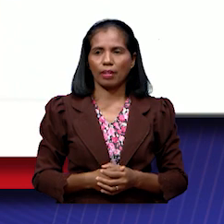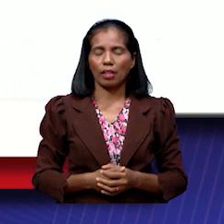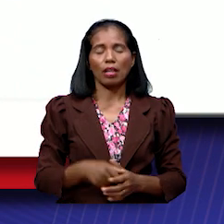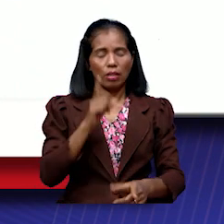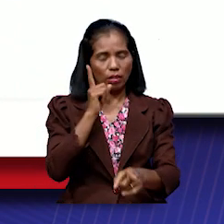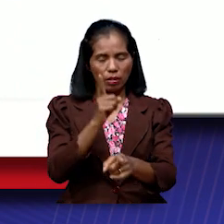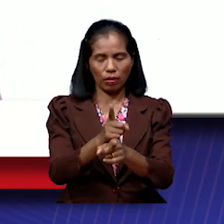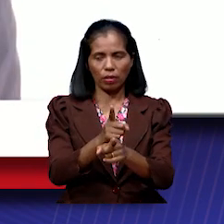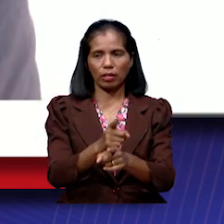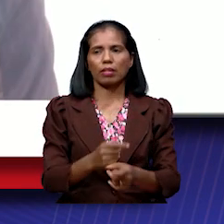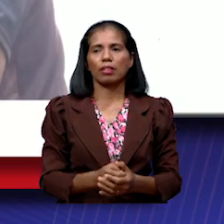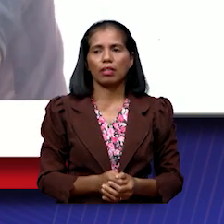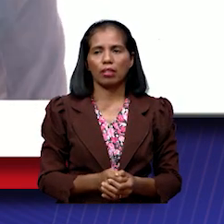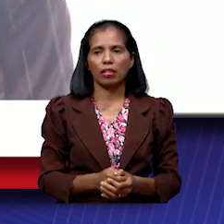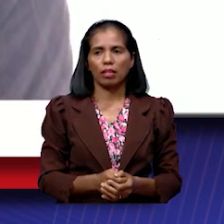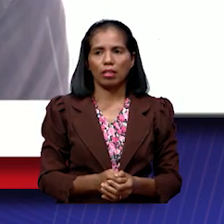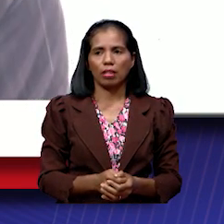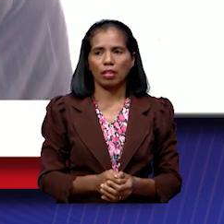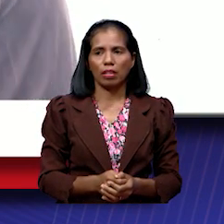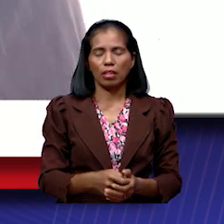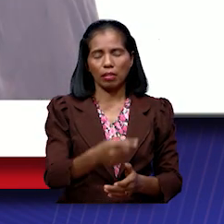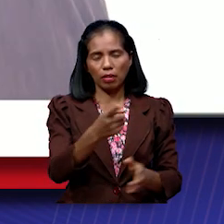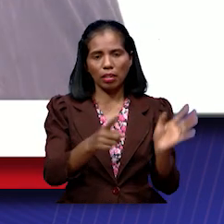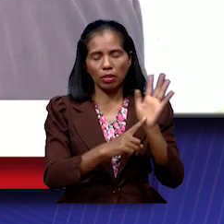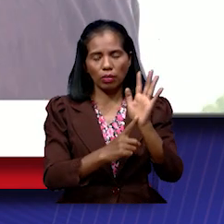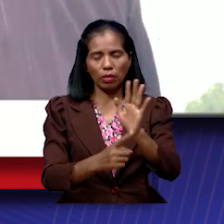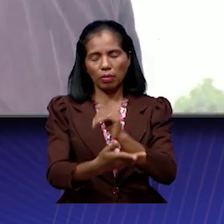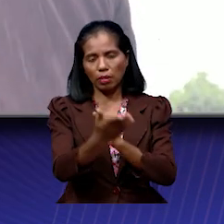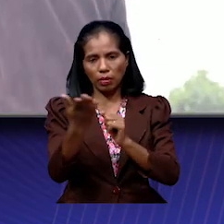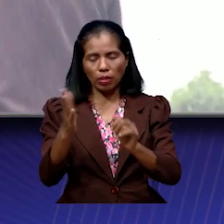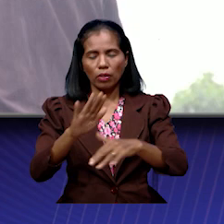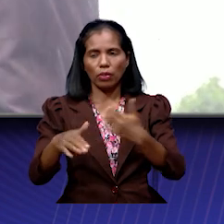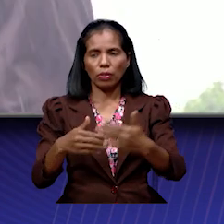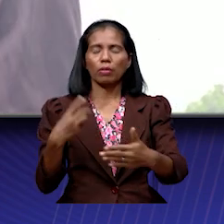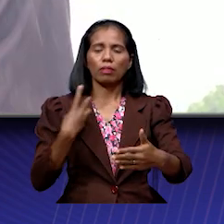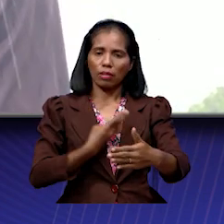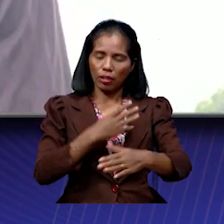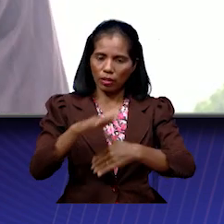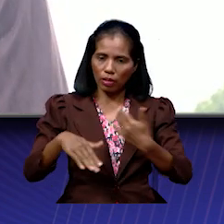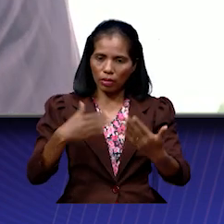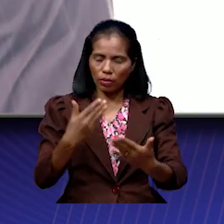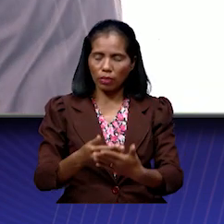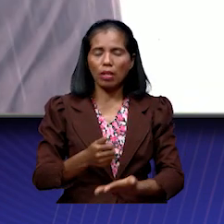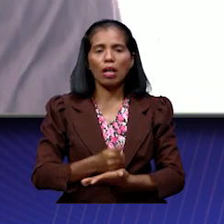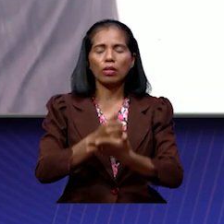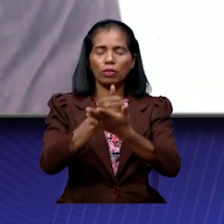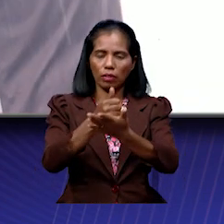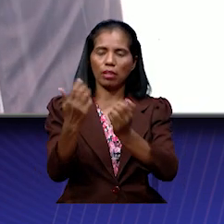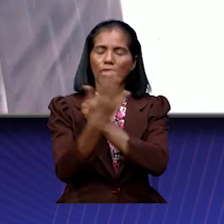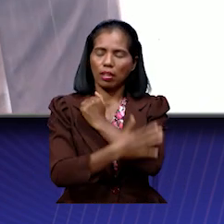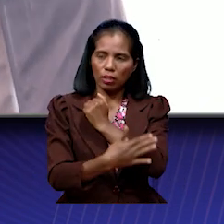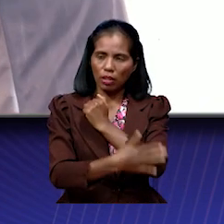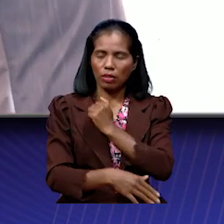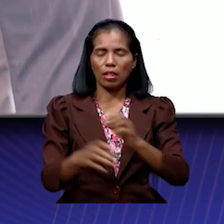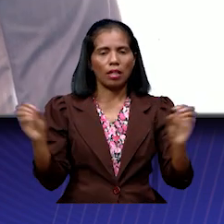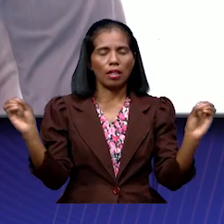Magneduni, tamba, pertence a Imi, pertence a Itahoto, salva-te a nação, né? Lá é,